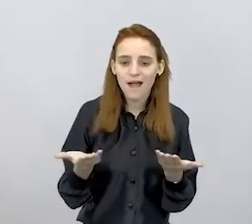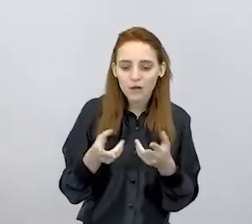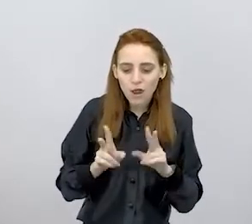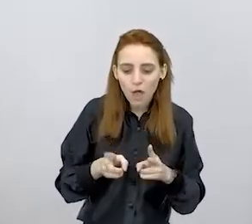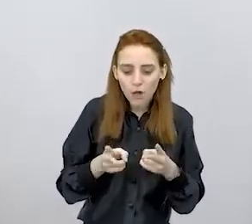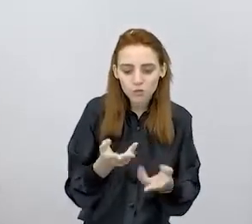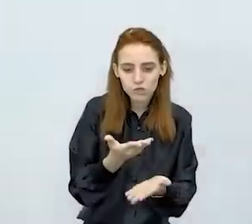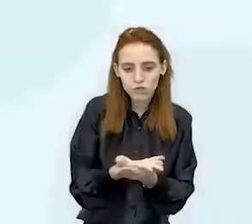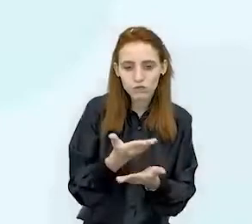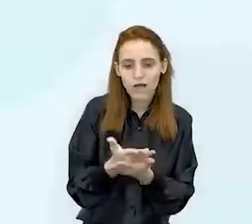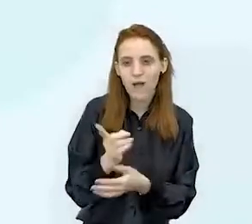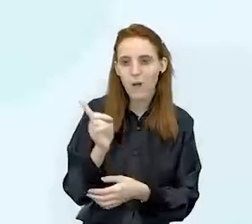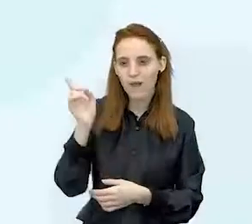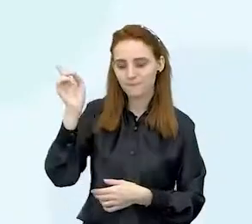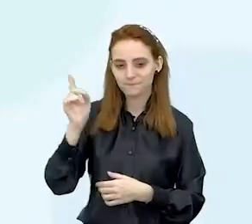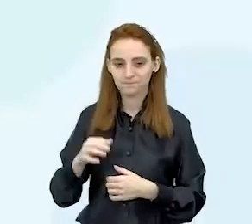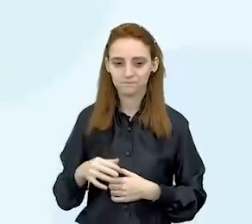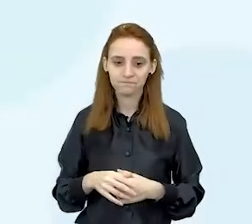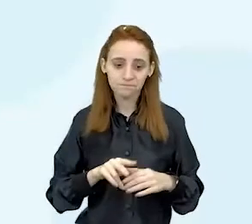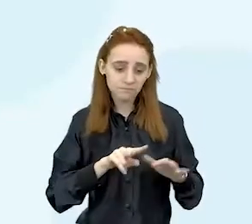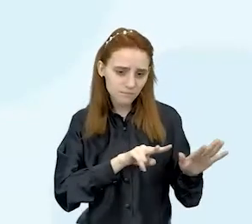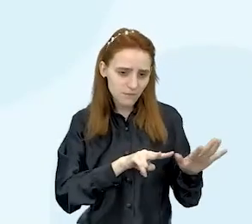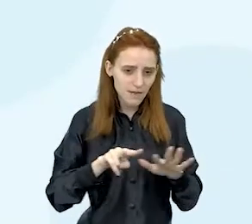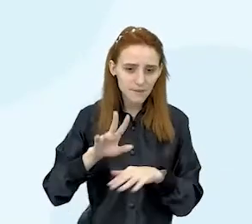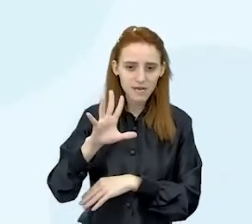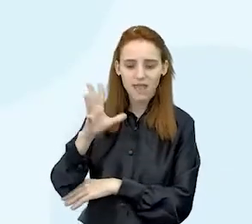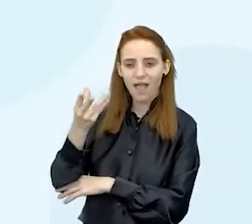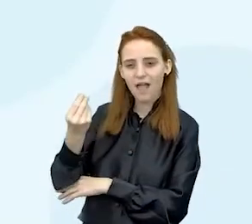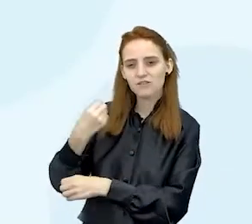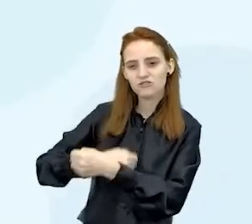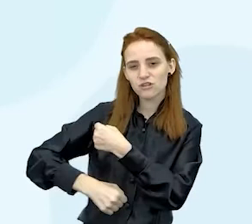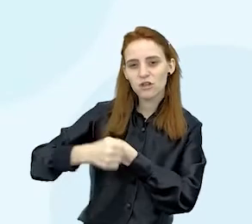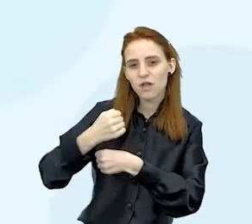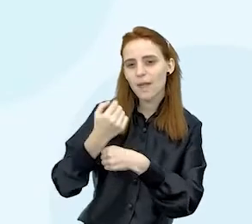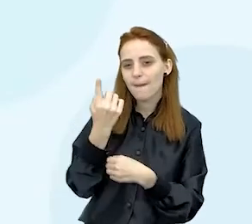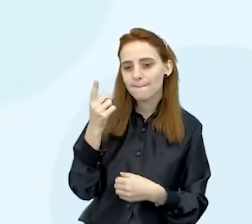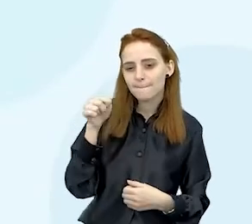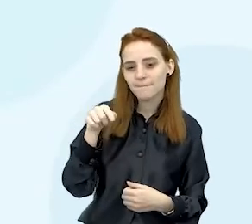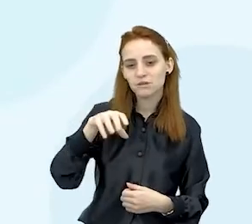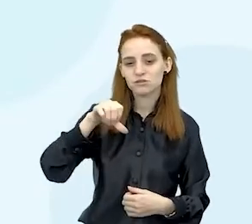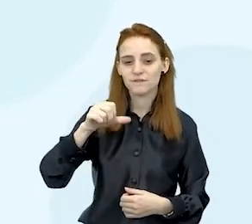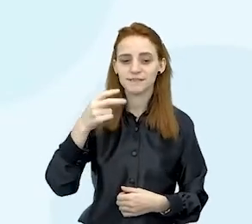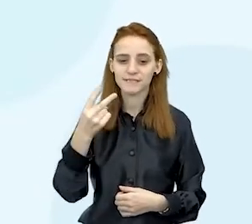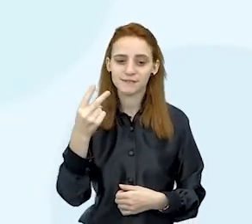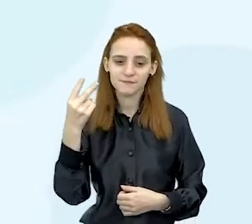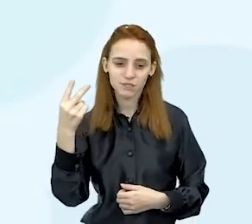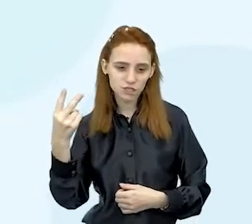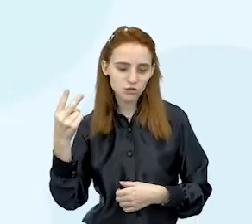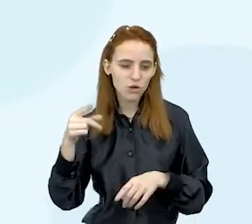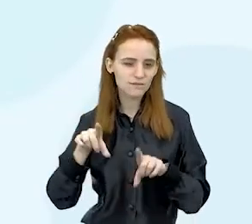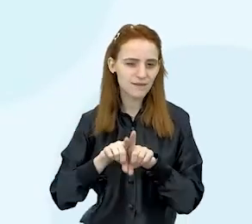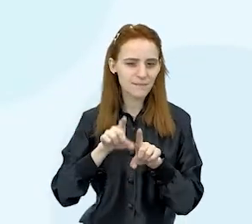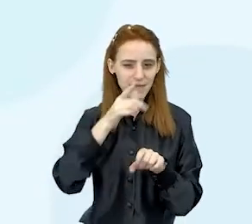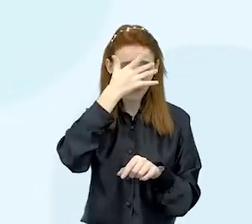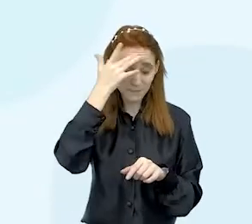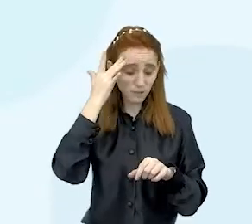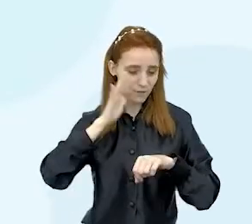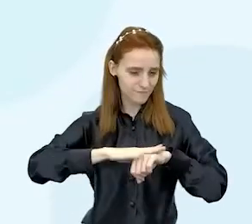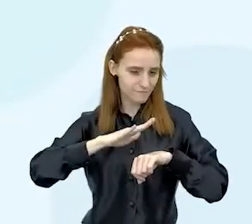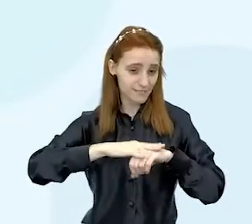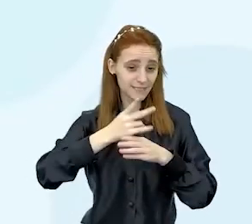nossa aula na tela. A Semana de Arte Moderna de 1922 e seus idealizadores tinham diversas demandas, entre